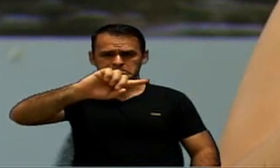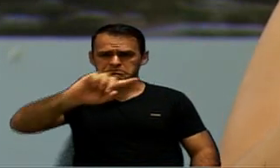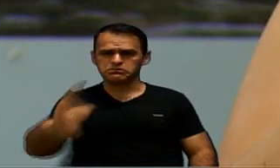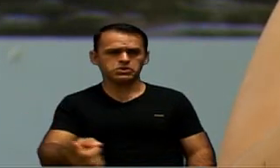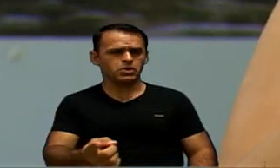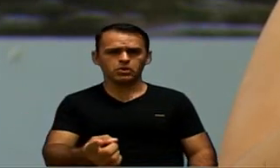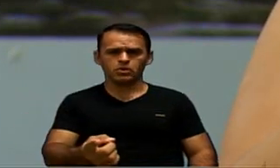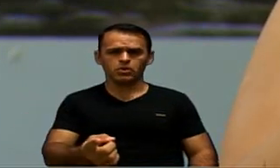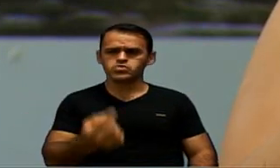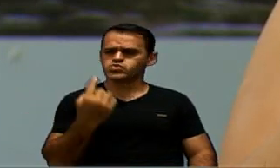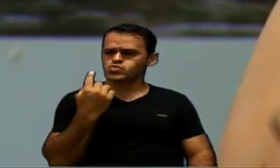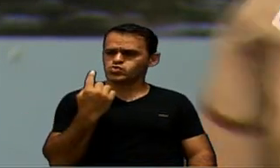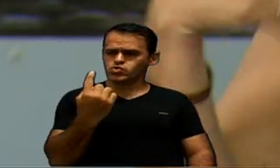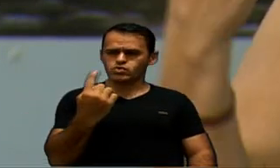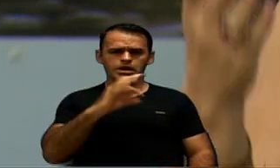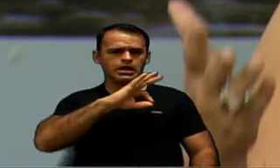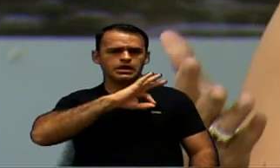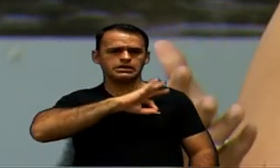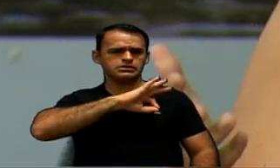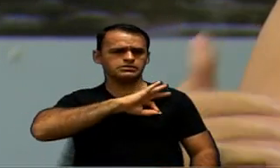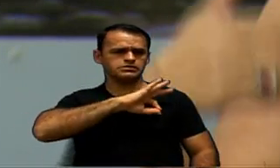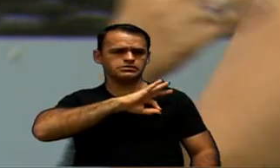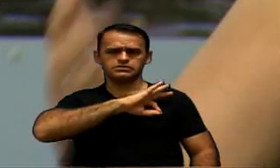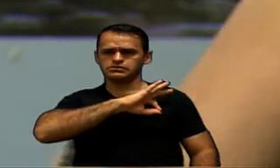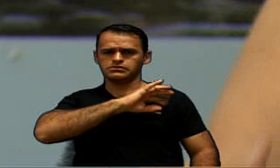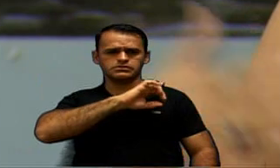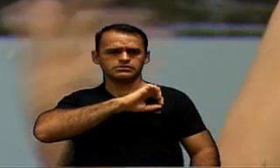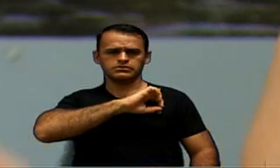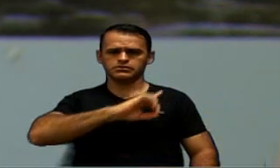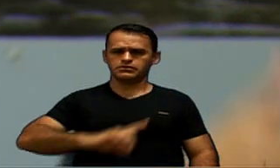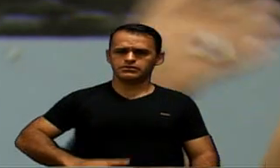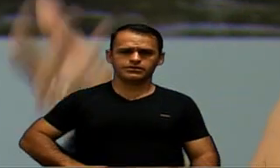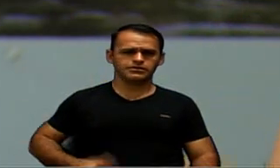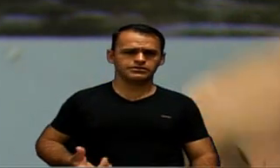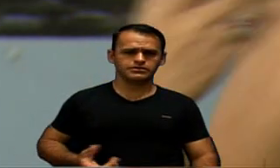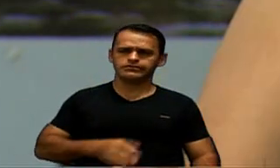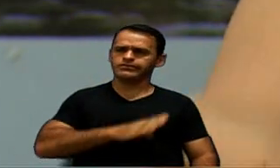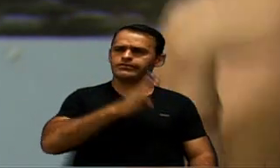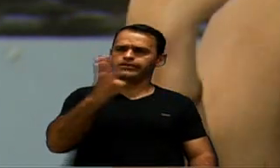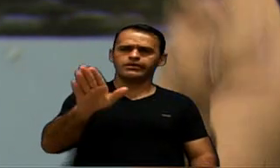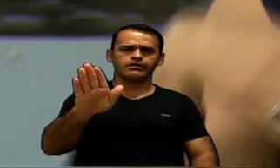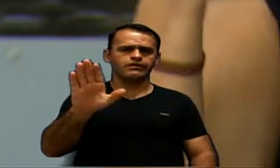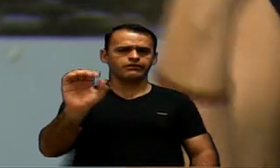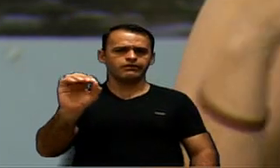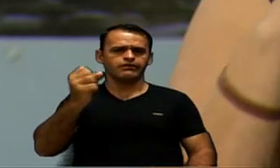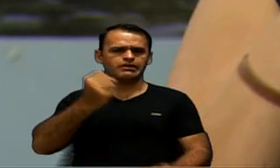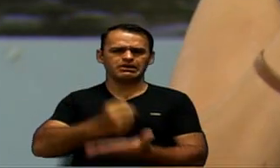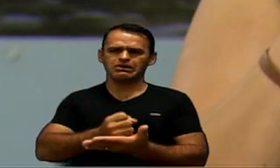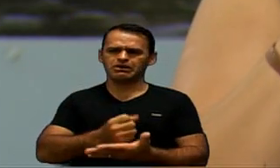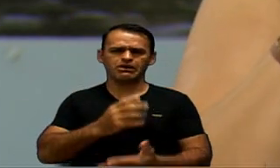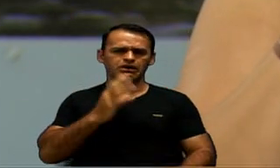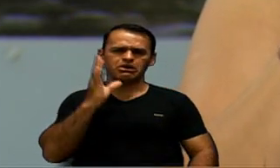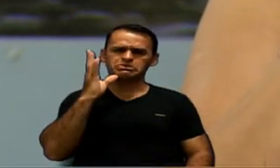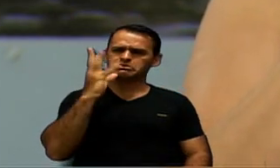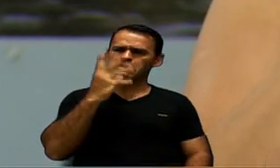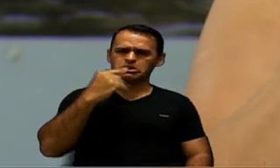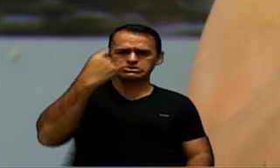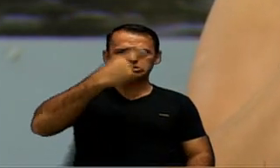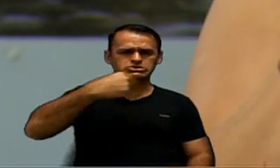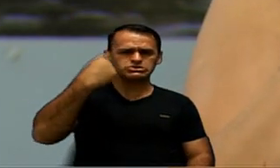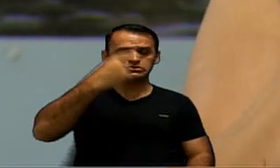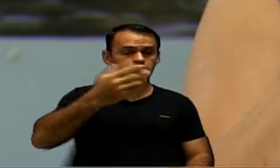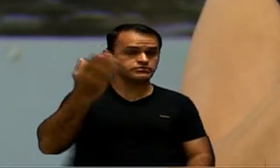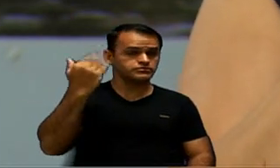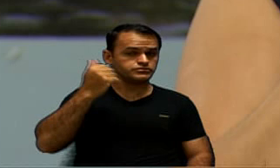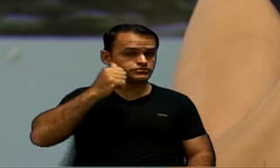Mil habitantes, você ter um plantão. Aí ela fica lá, tendo que, né, ficar esperando às vezes horas. Uma vez eu tive uma cliente que